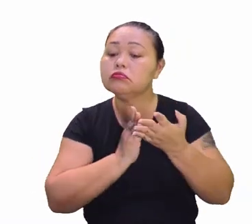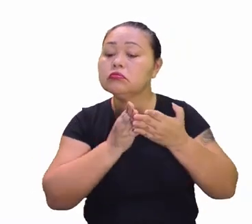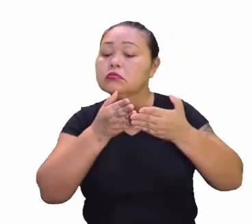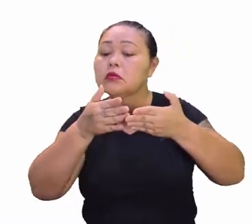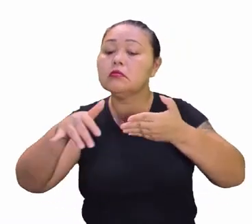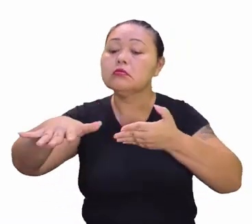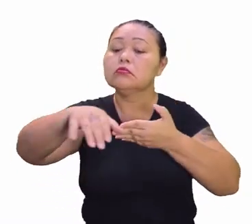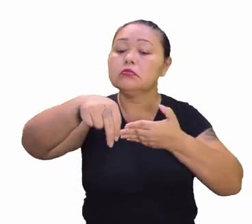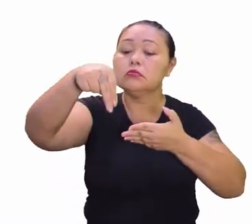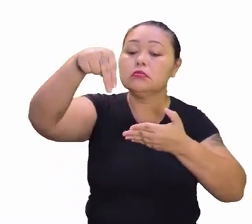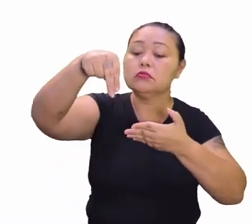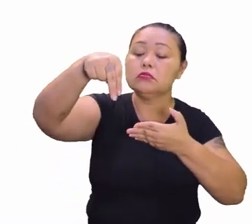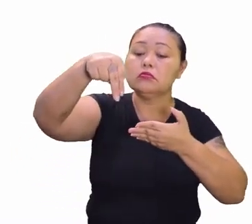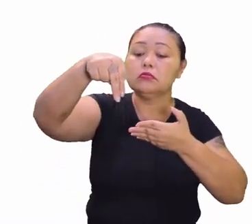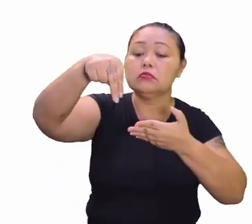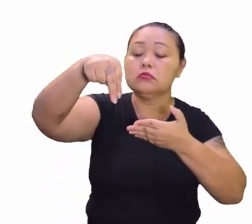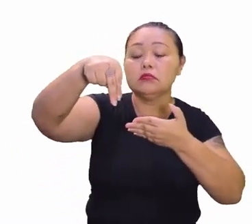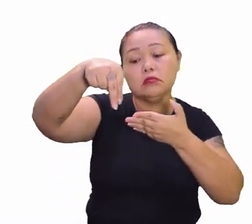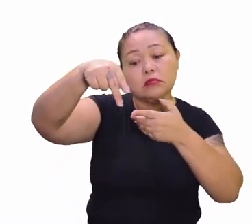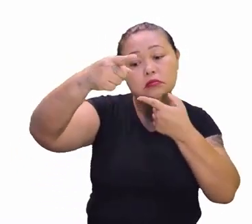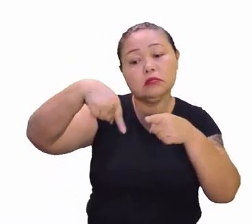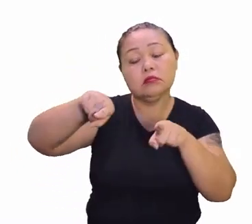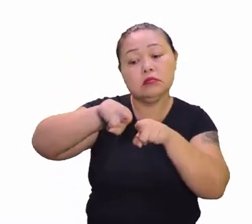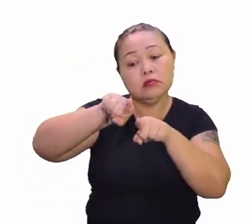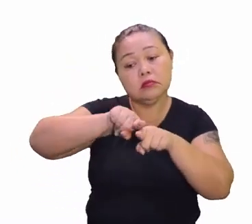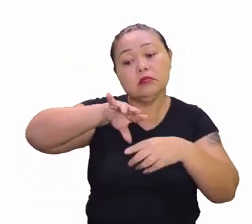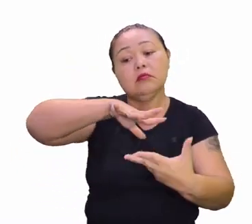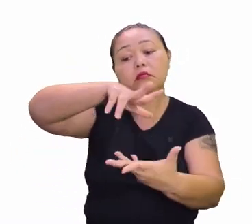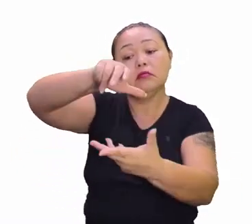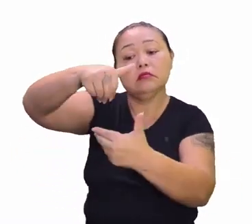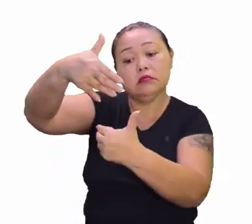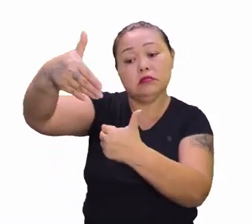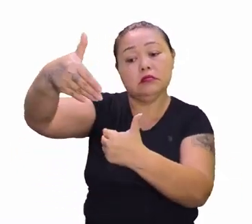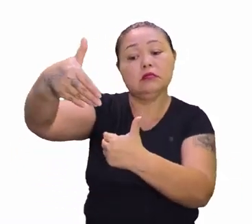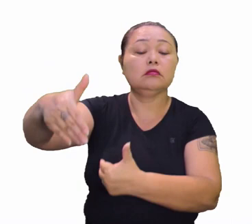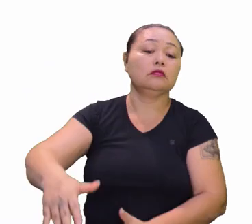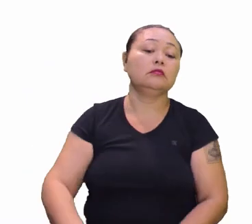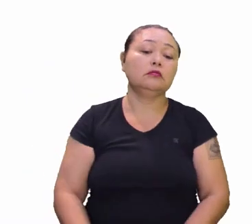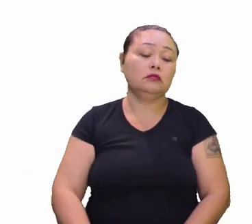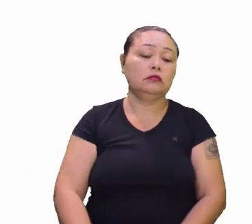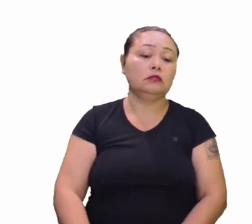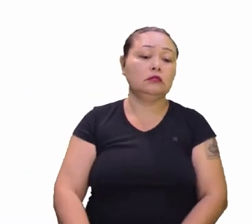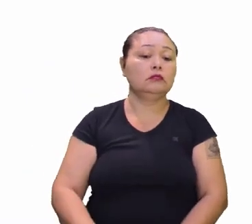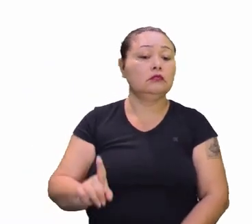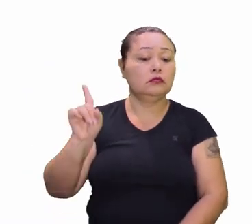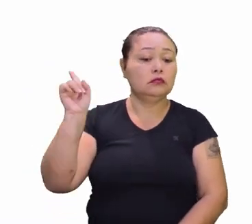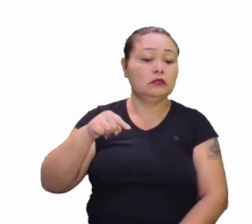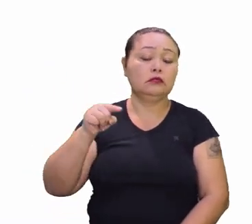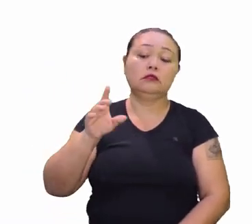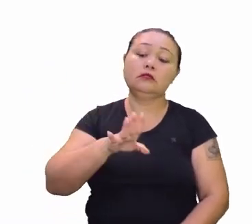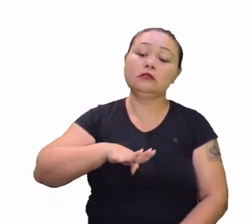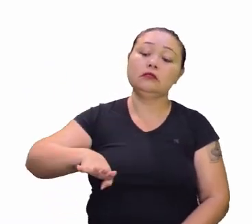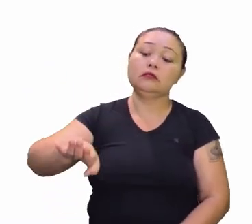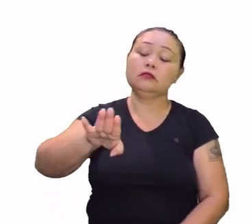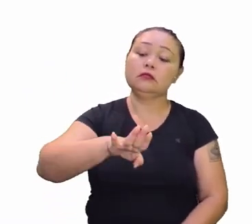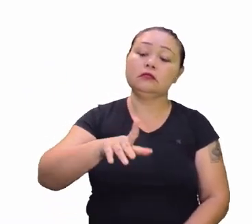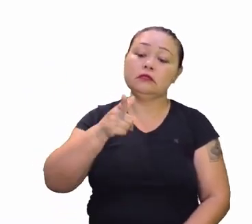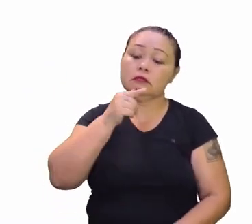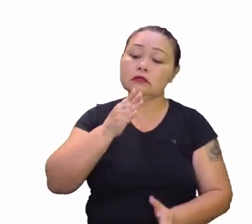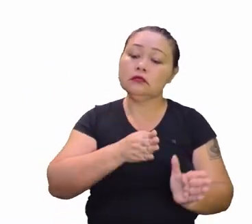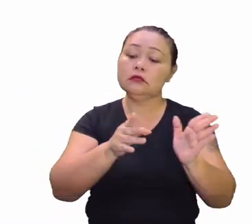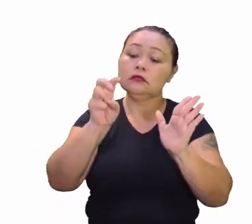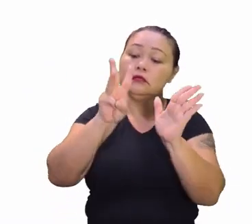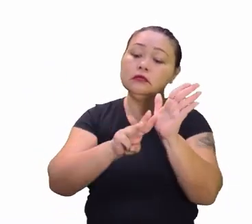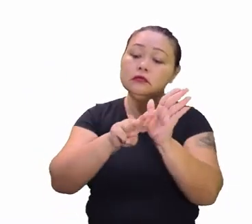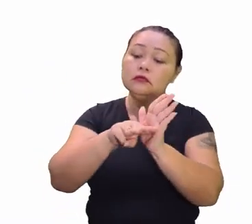partes aqui da região norte e também para o mundo, certo? Muito bem. Essa é a bacia